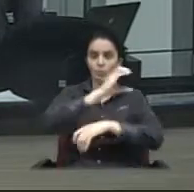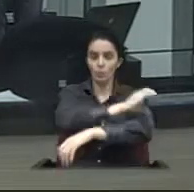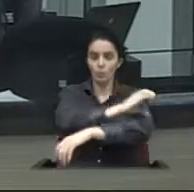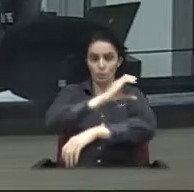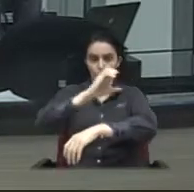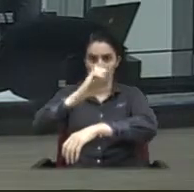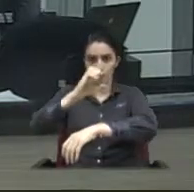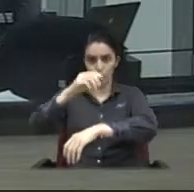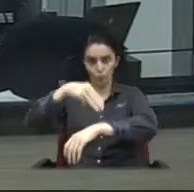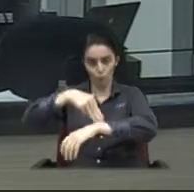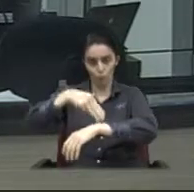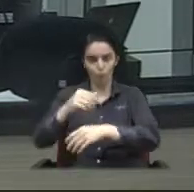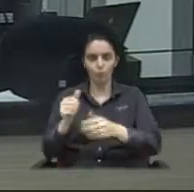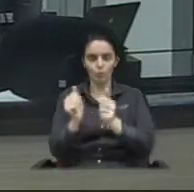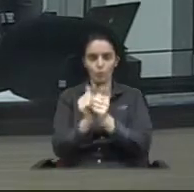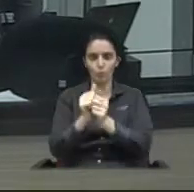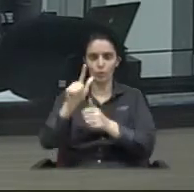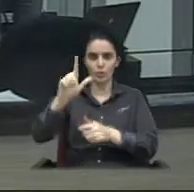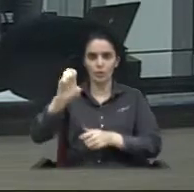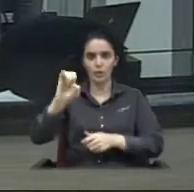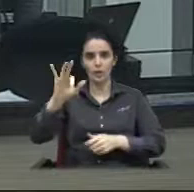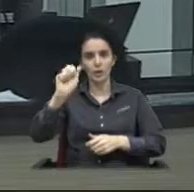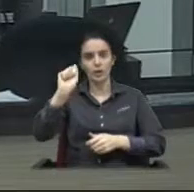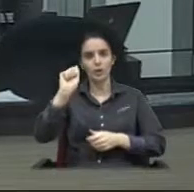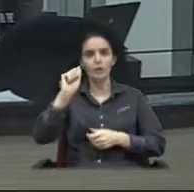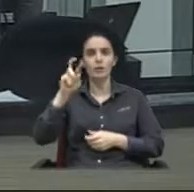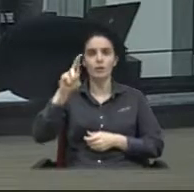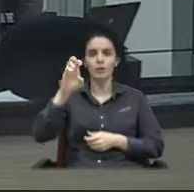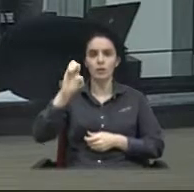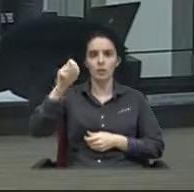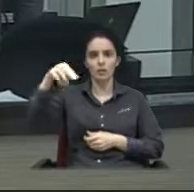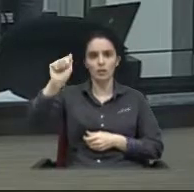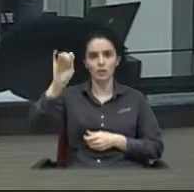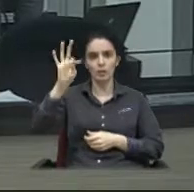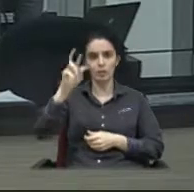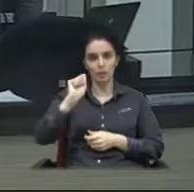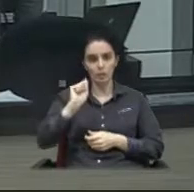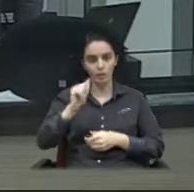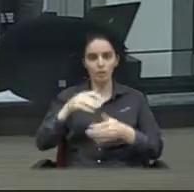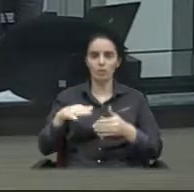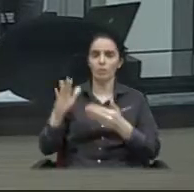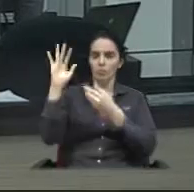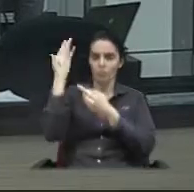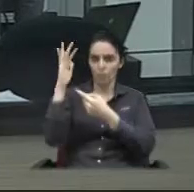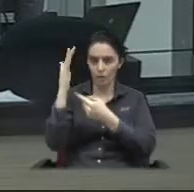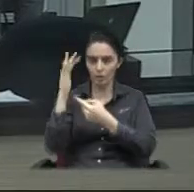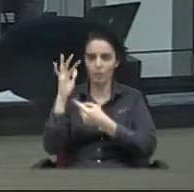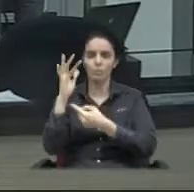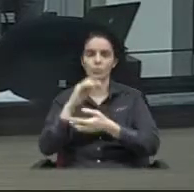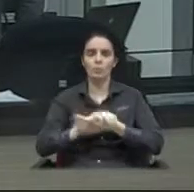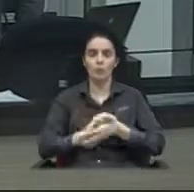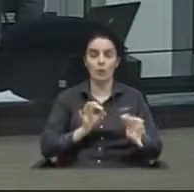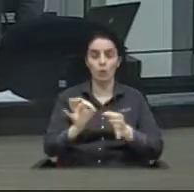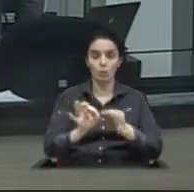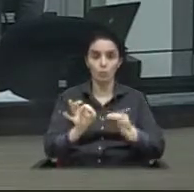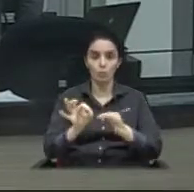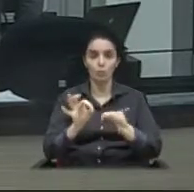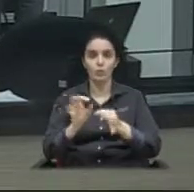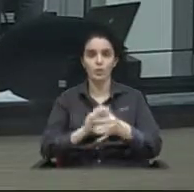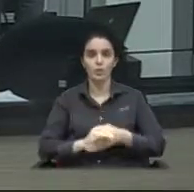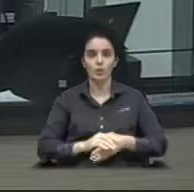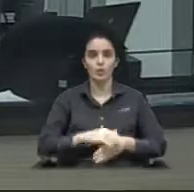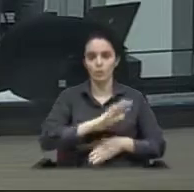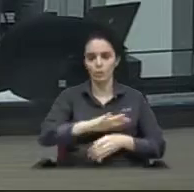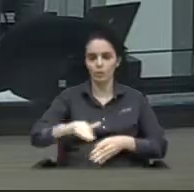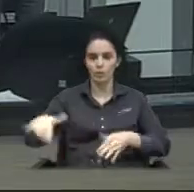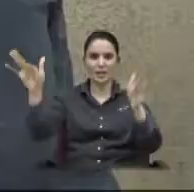Leia, da Alcélia e da Renata. Queria parabenizá-las pelo projeto Criança